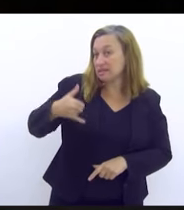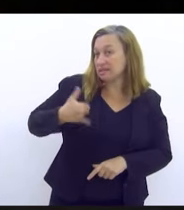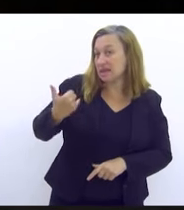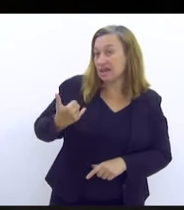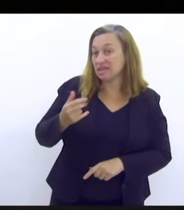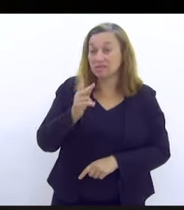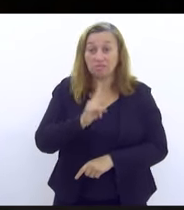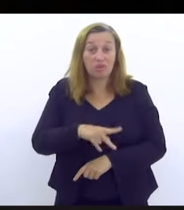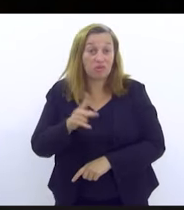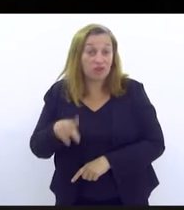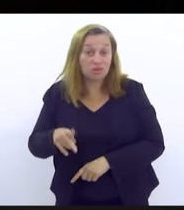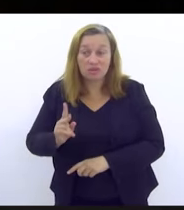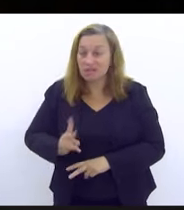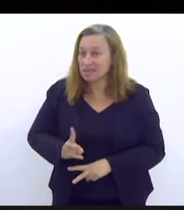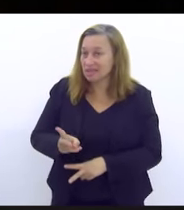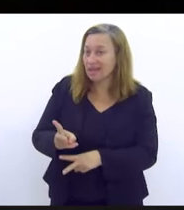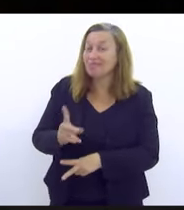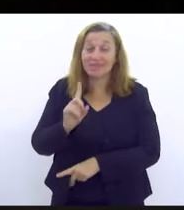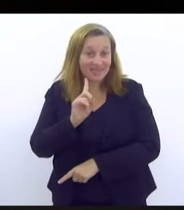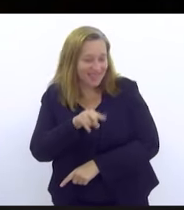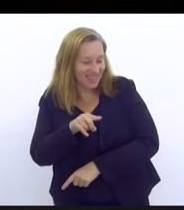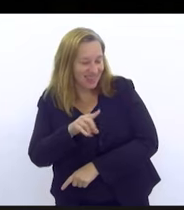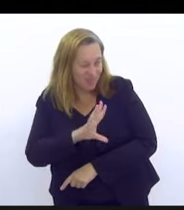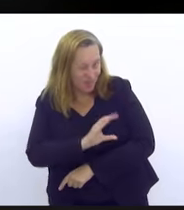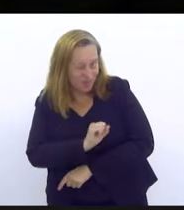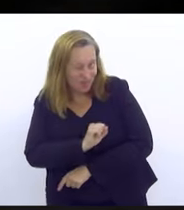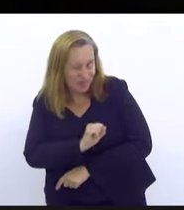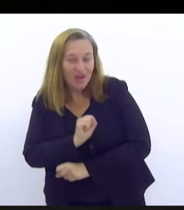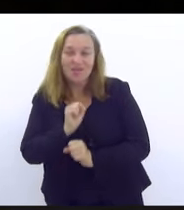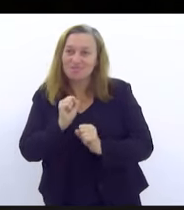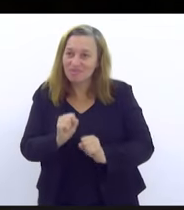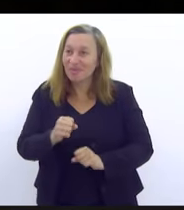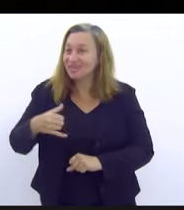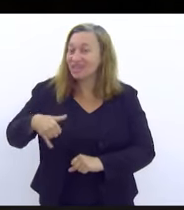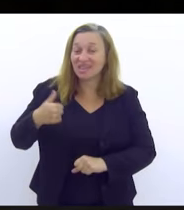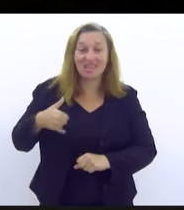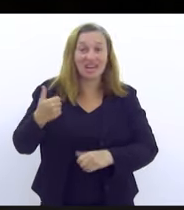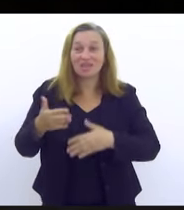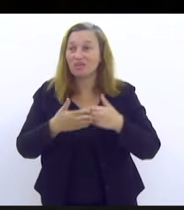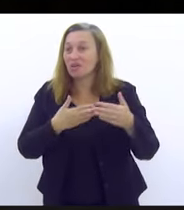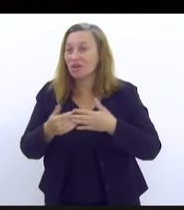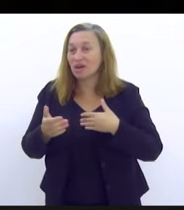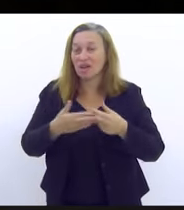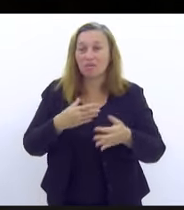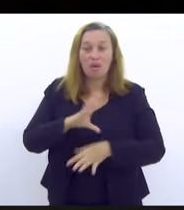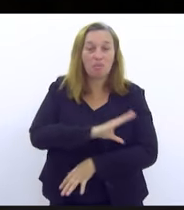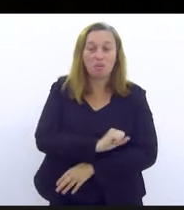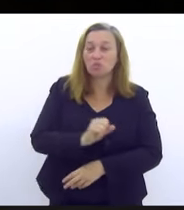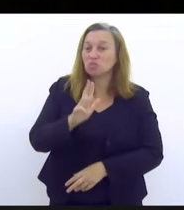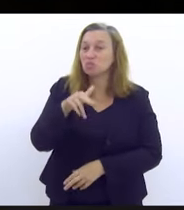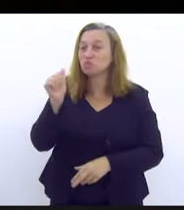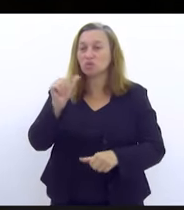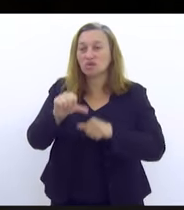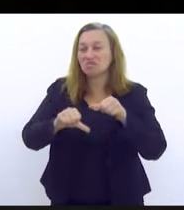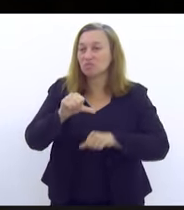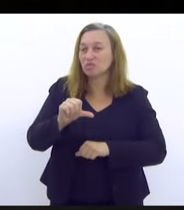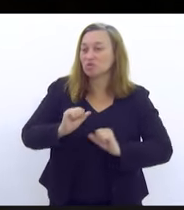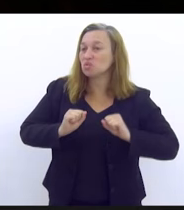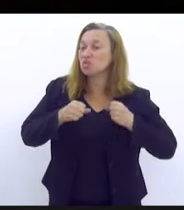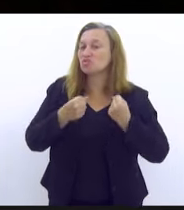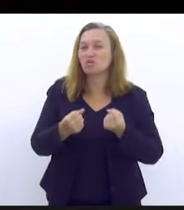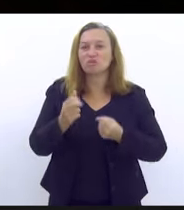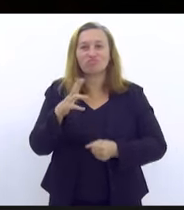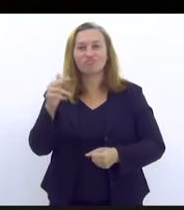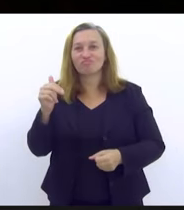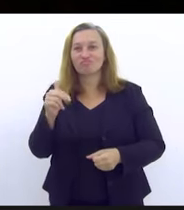educadora Ercília? Né, minha querida, pode ter a idade que for, o amor não muda. A dedicação não